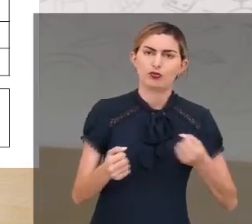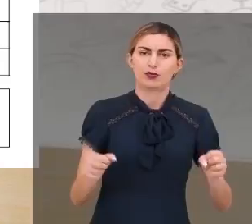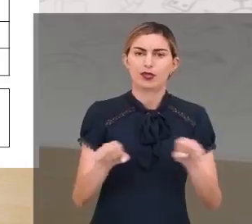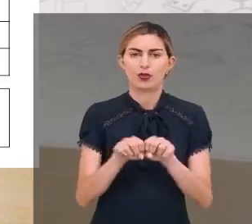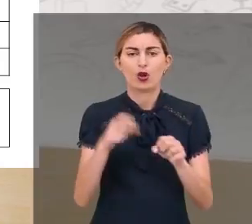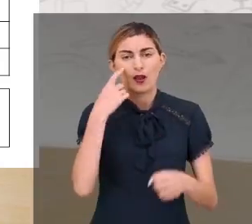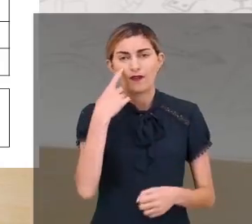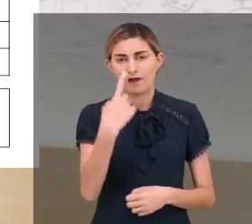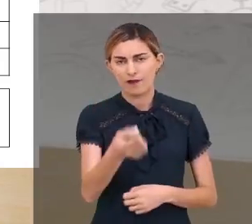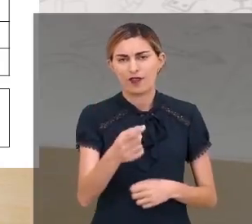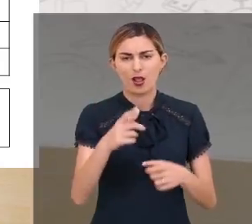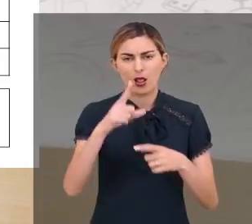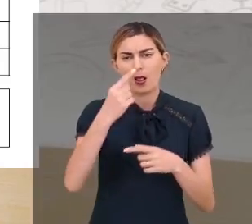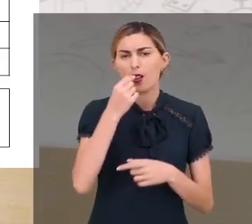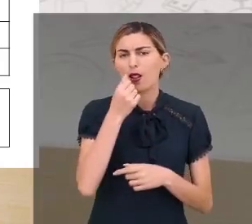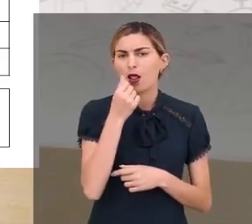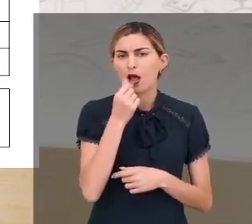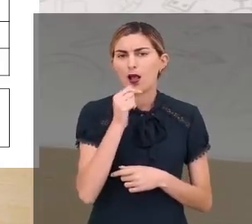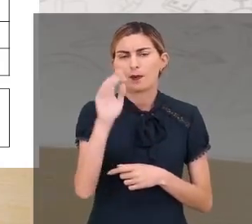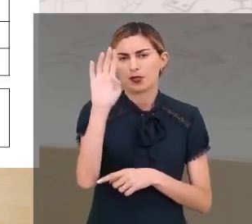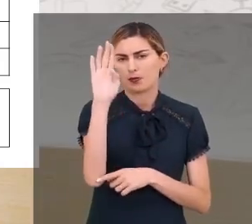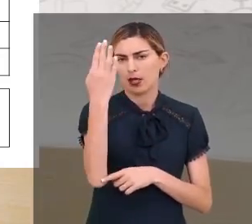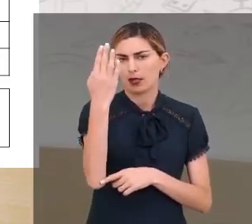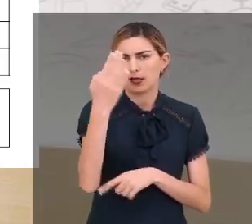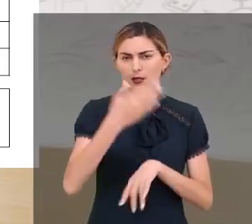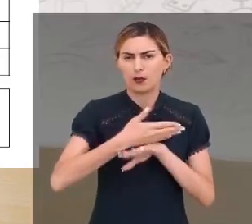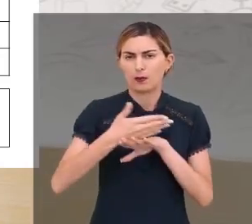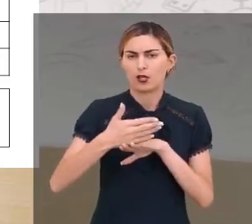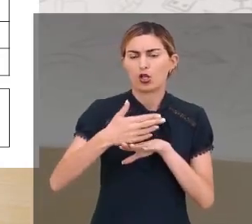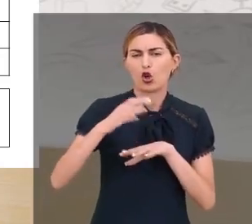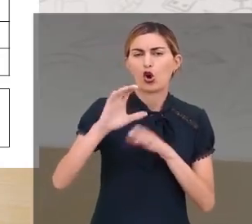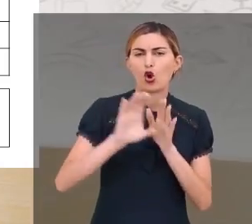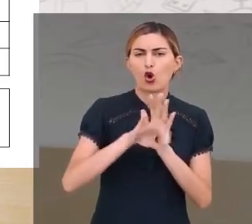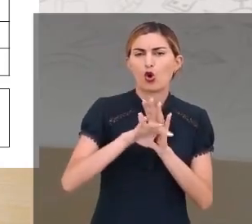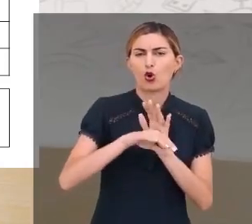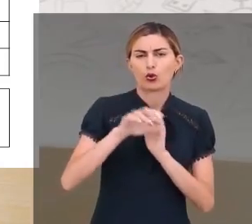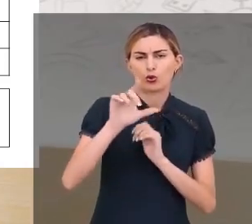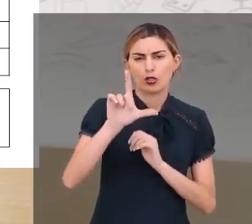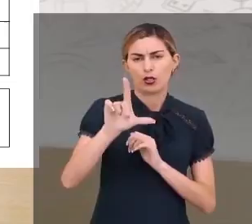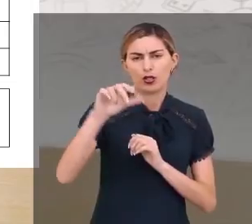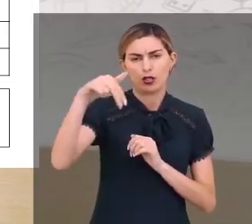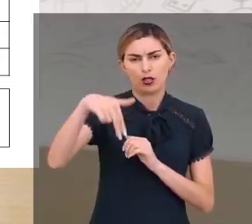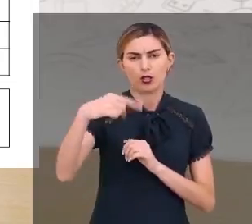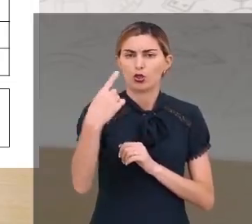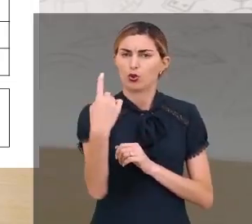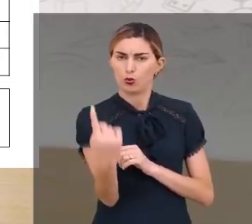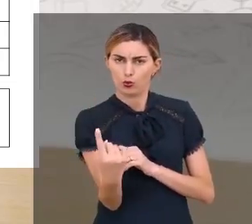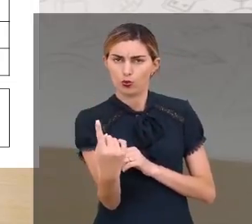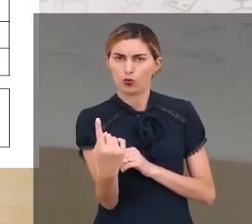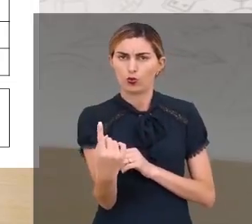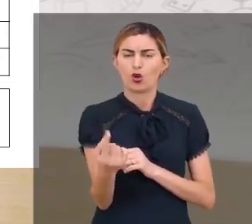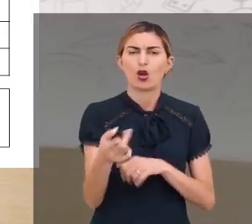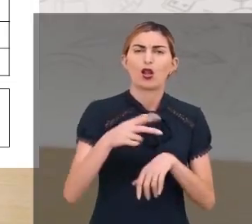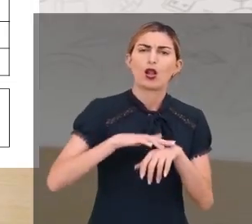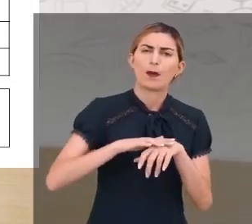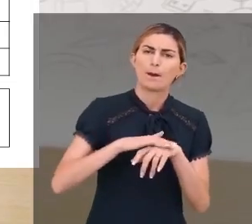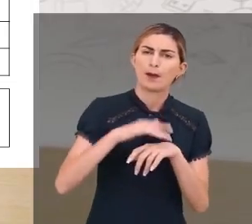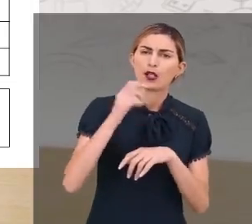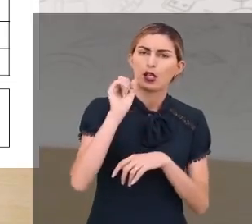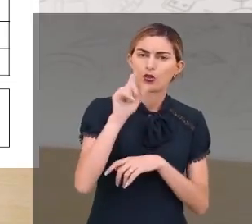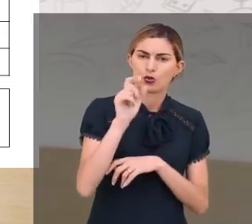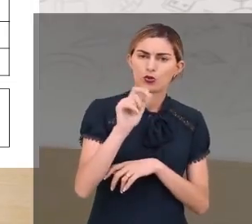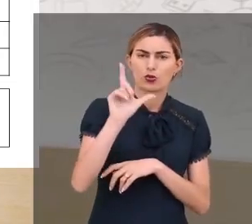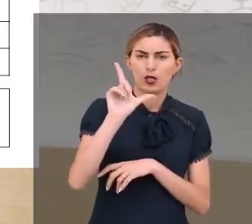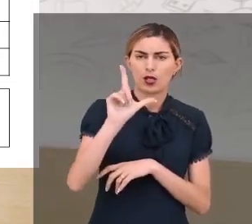que lápis de madeira branca, o código é LM1 e lápis de madeira preto, LM2, uma combinação